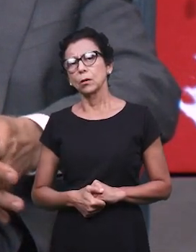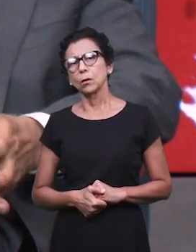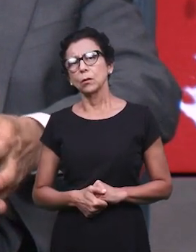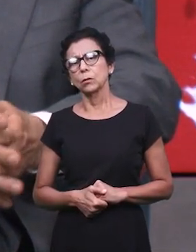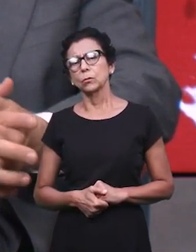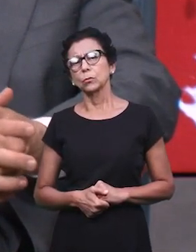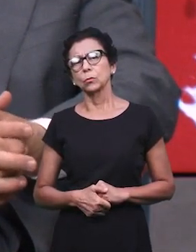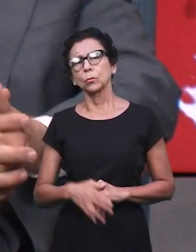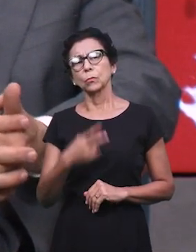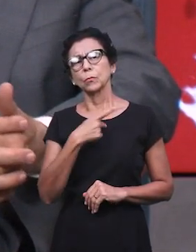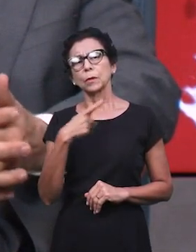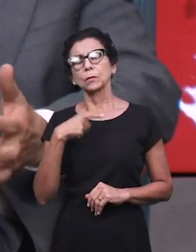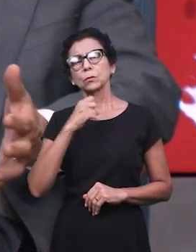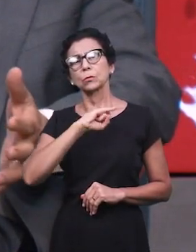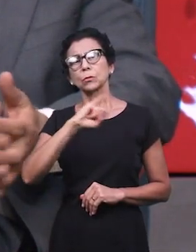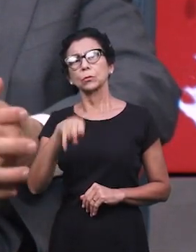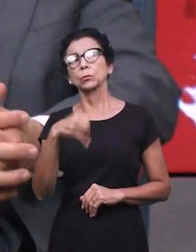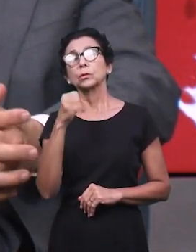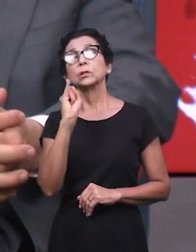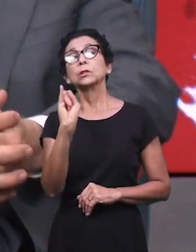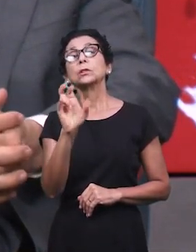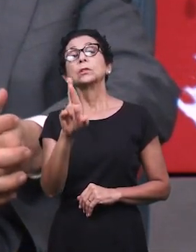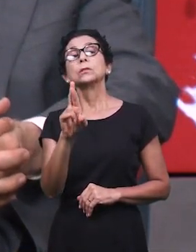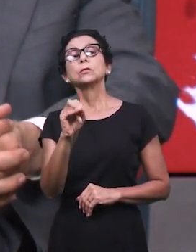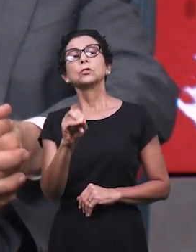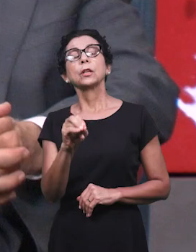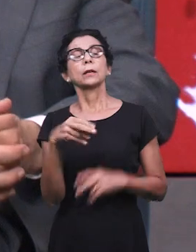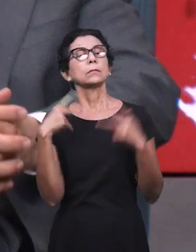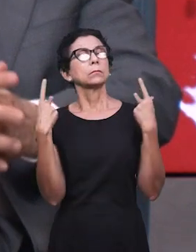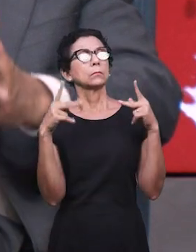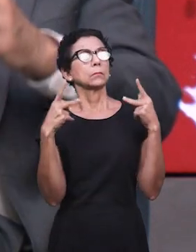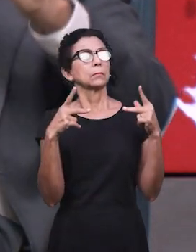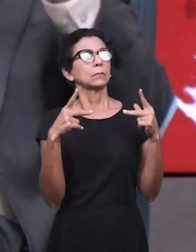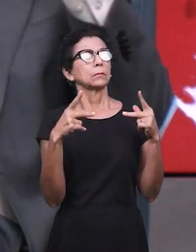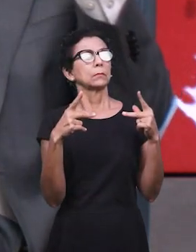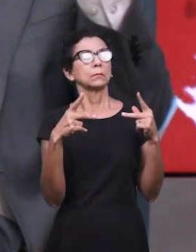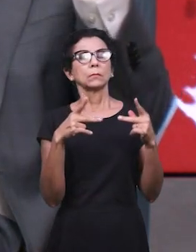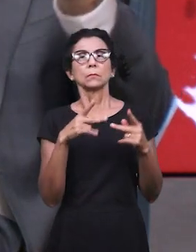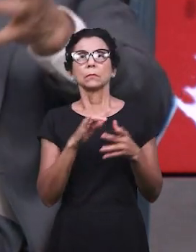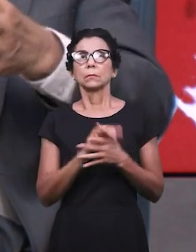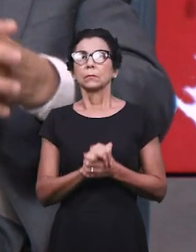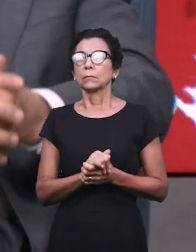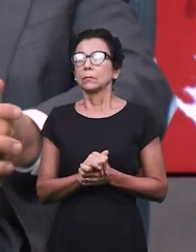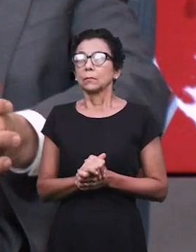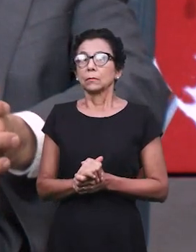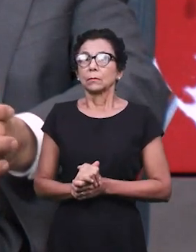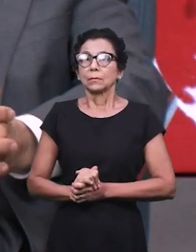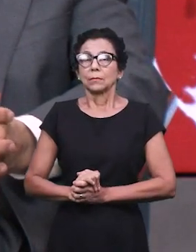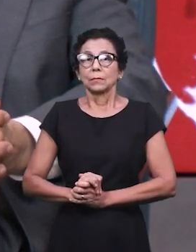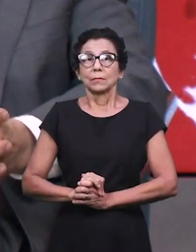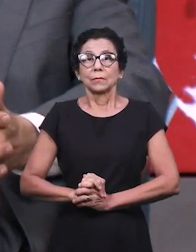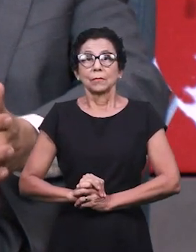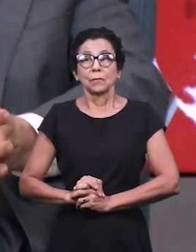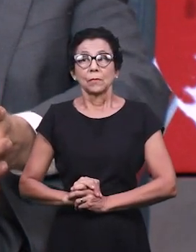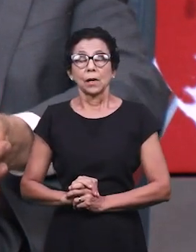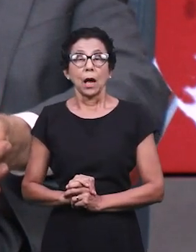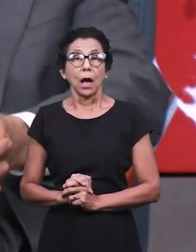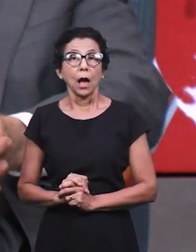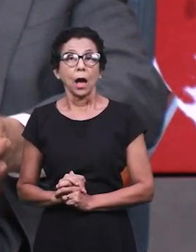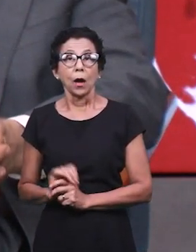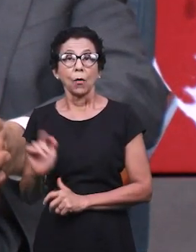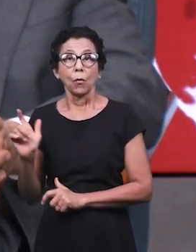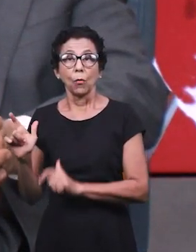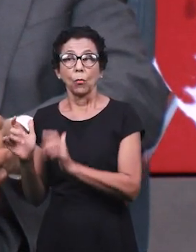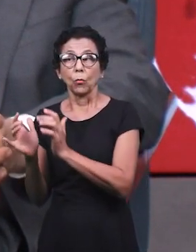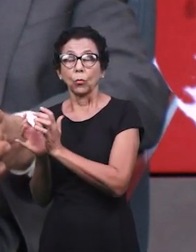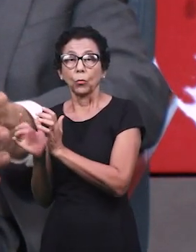Jairo. O culto está, né, com o pastor Jairo. Os portugueses entraram em pânico. Mas pastor